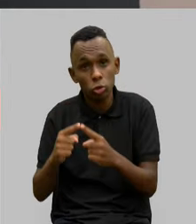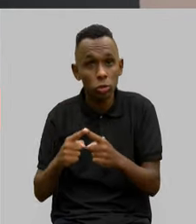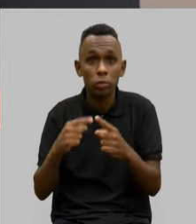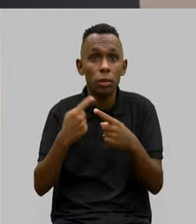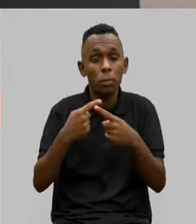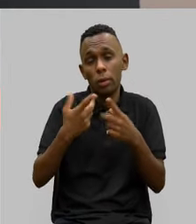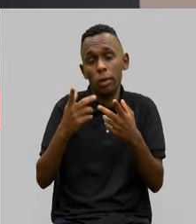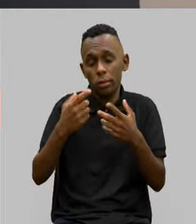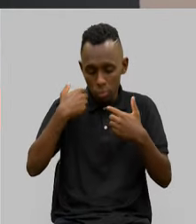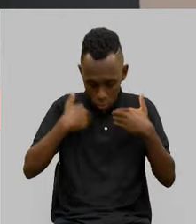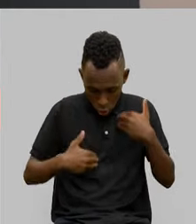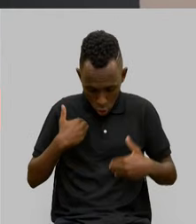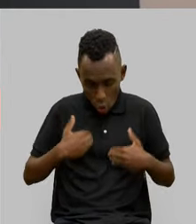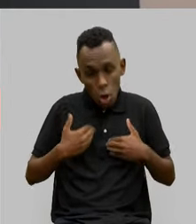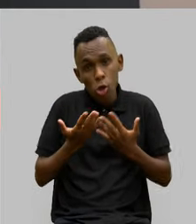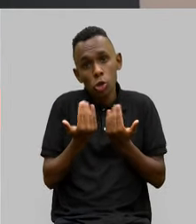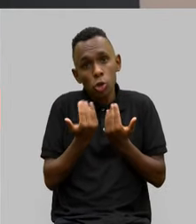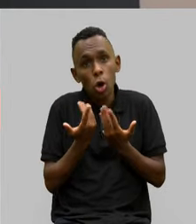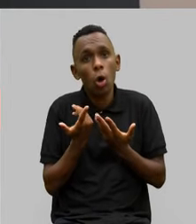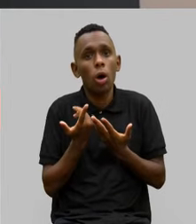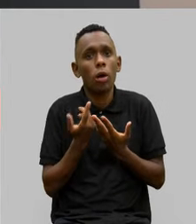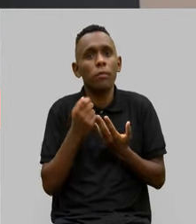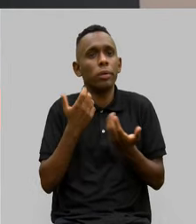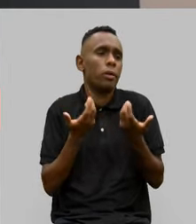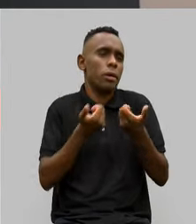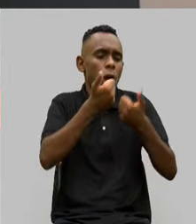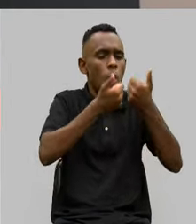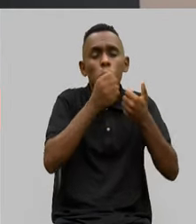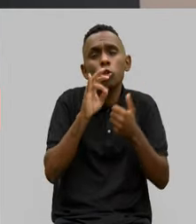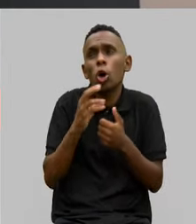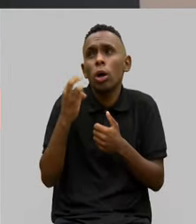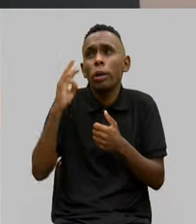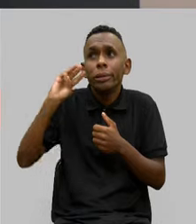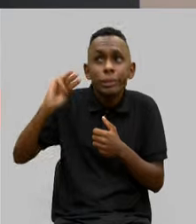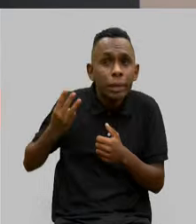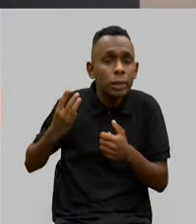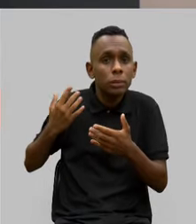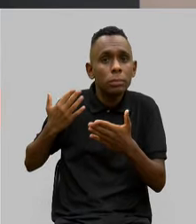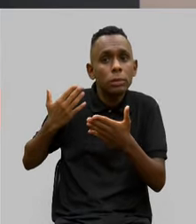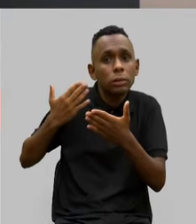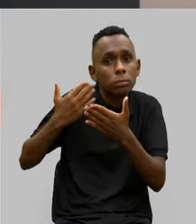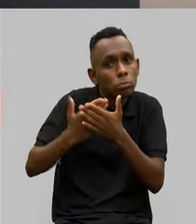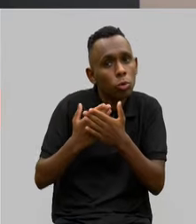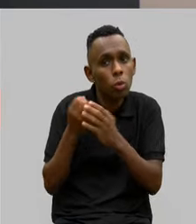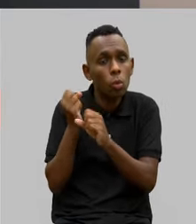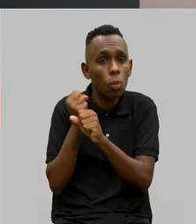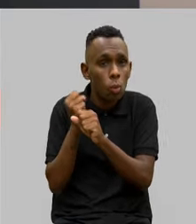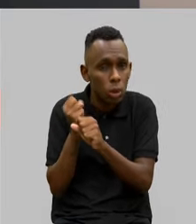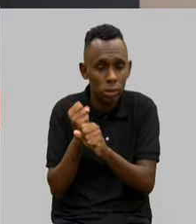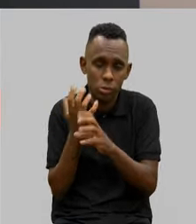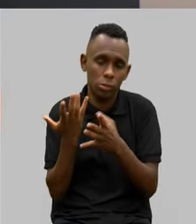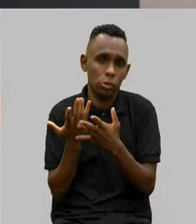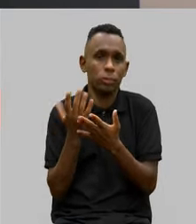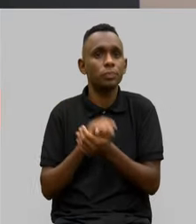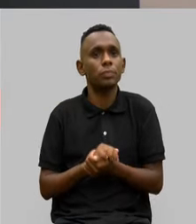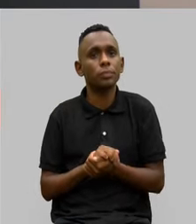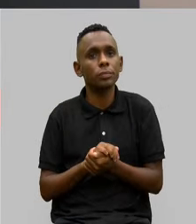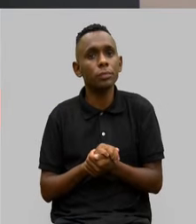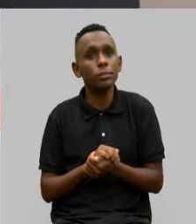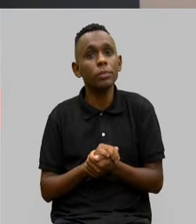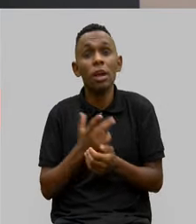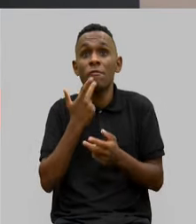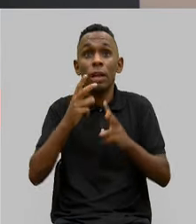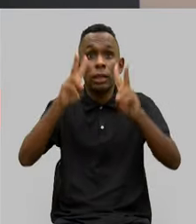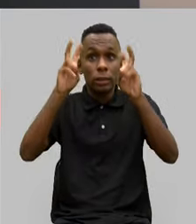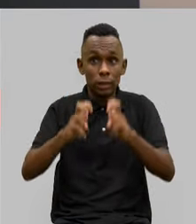jovem nós consumimos arroz Há apenas 3.000 anos Isso é outro dia agora quando nós falamos de cannabis nós